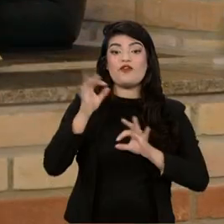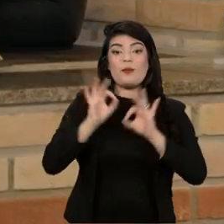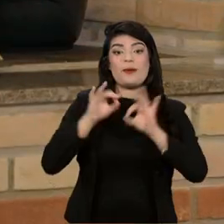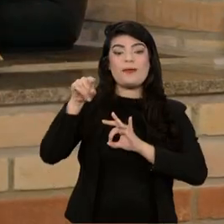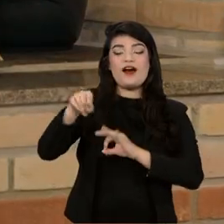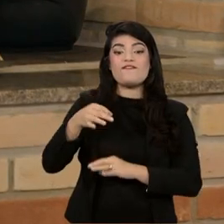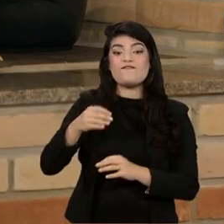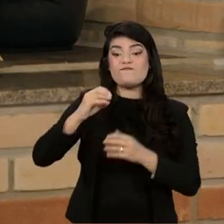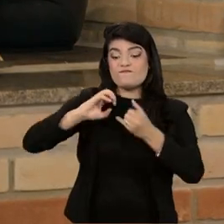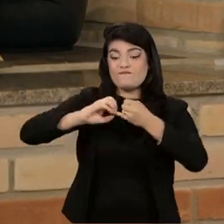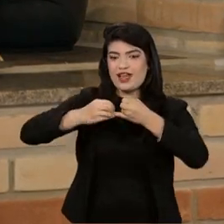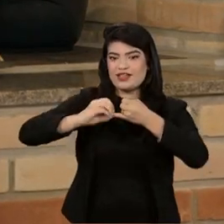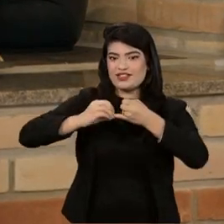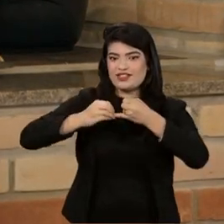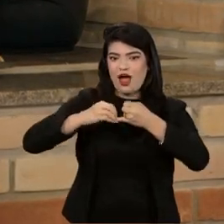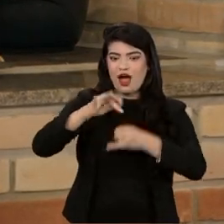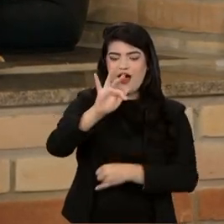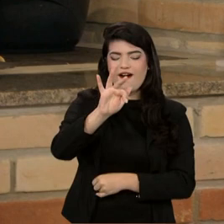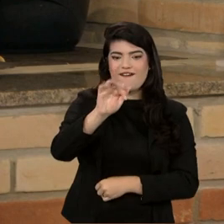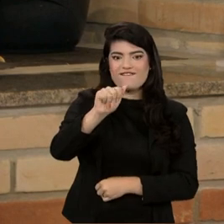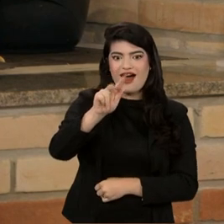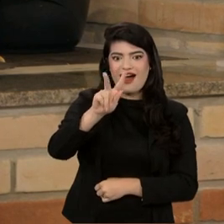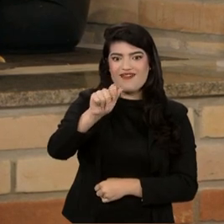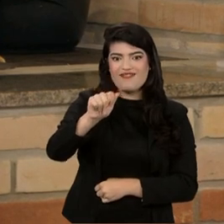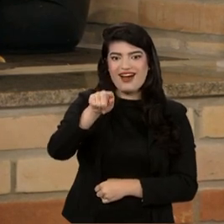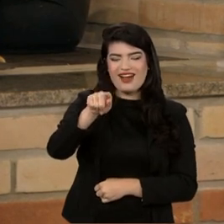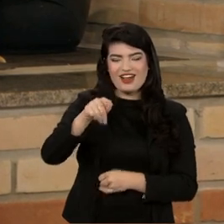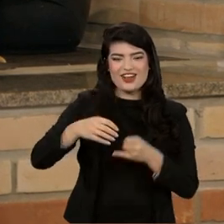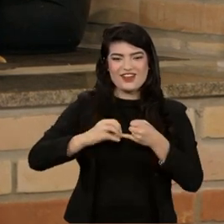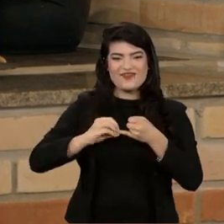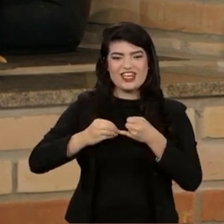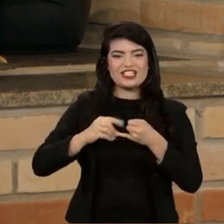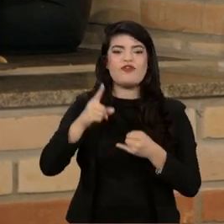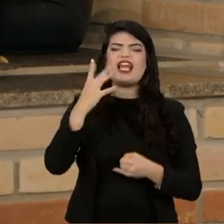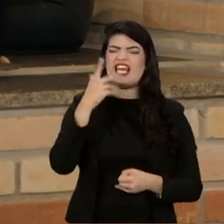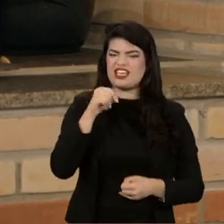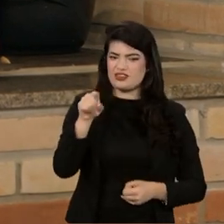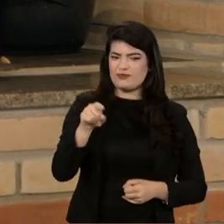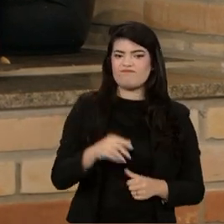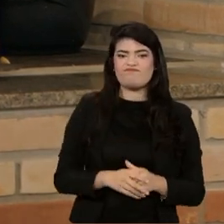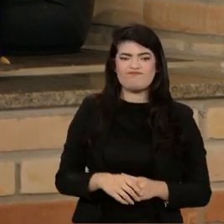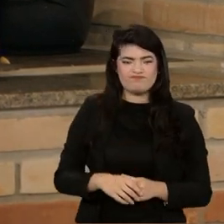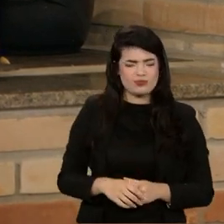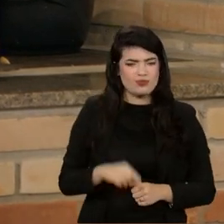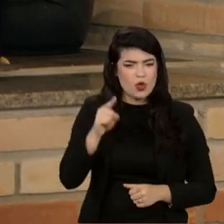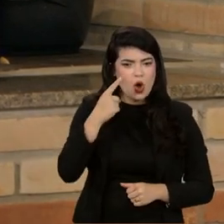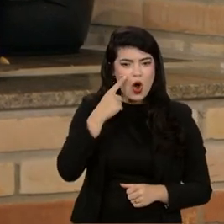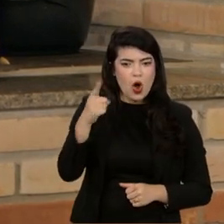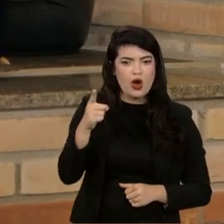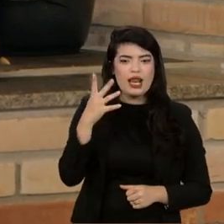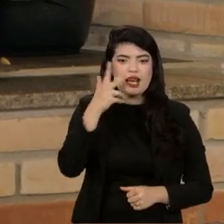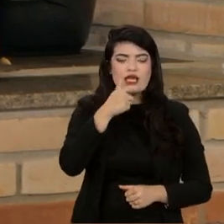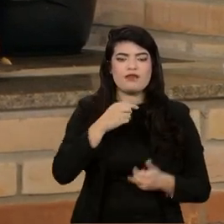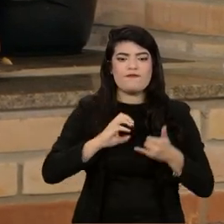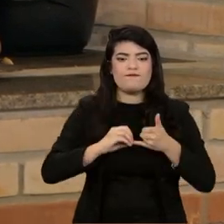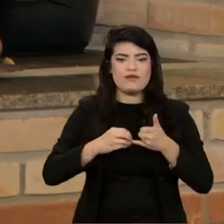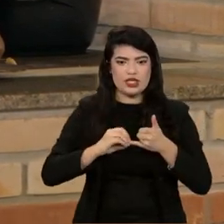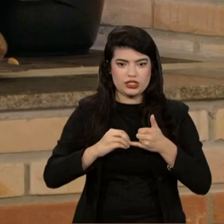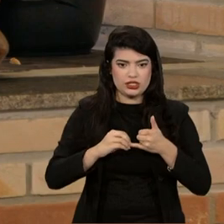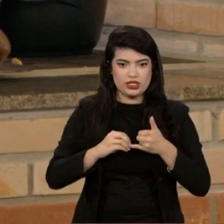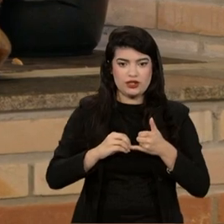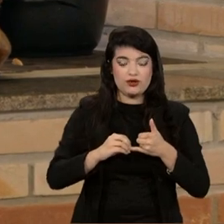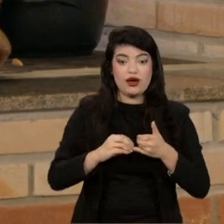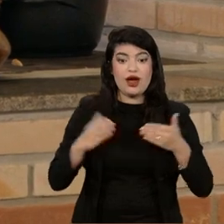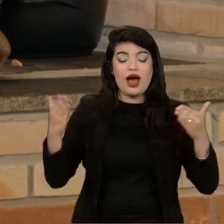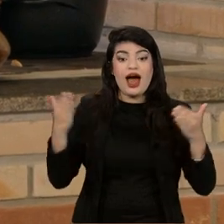aqui, ó. Feijão fava. Esse feijão fava, ele é bonito, hein? Ó. Olha aí. Bonitão. Vamos